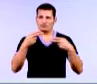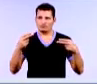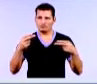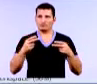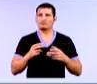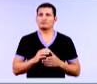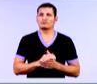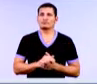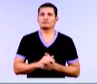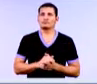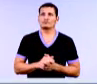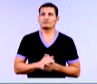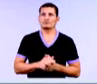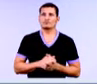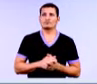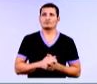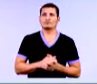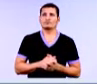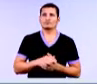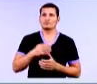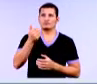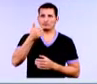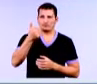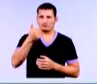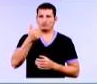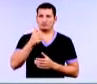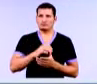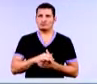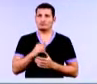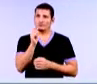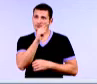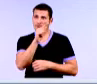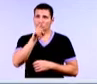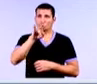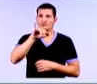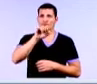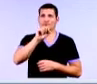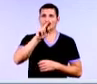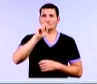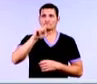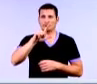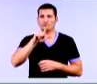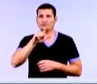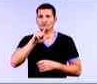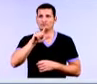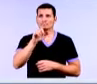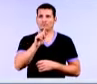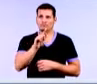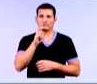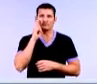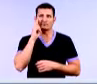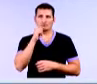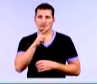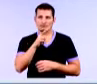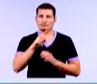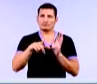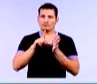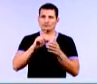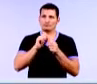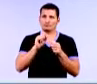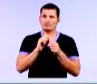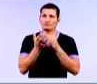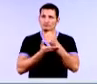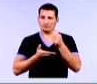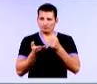aqui. No primeiro momento, observem só, lá no Visual G a gente primeiro fez um programa básico e depois fez um programa com uma entrada básica de